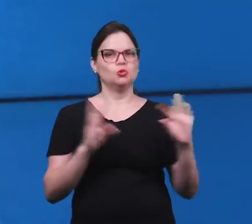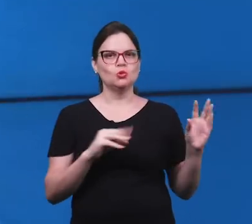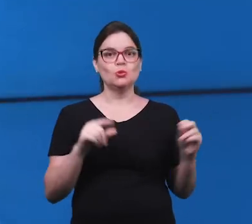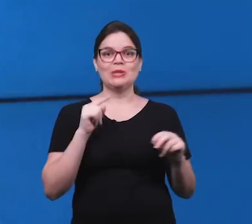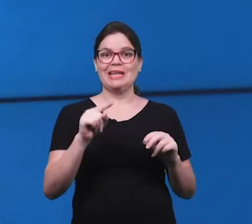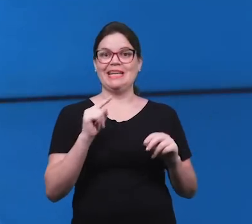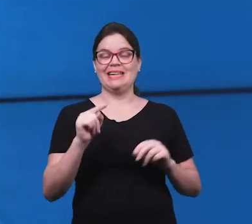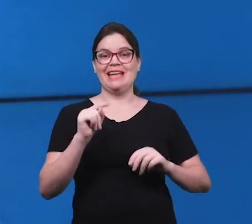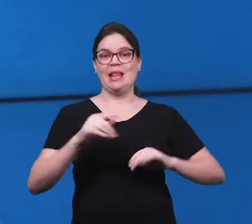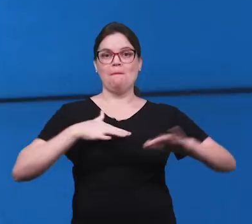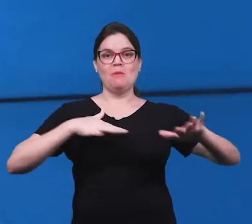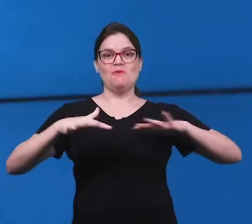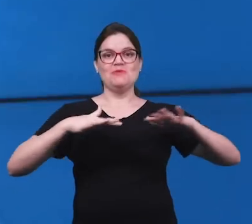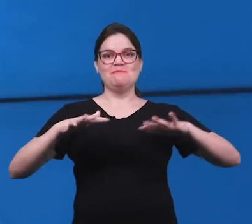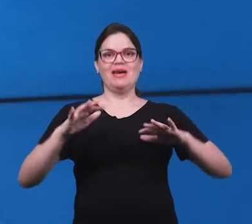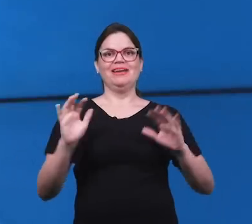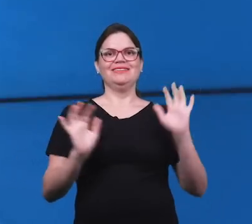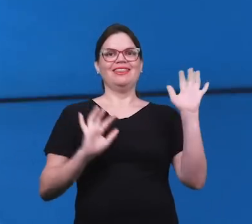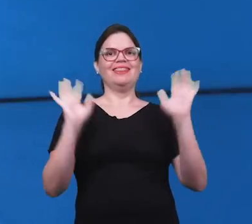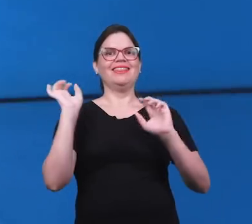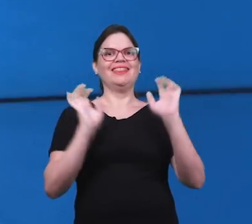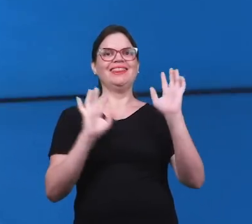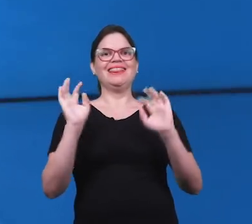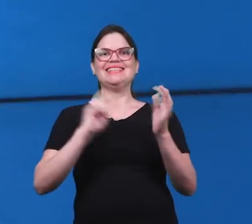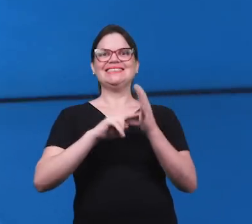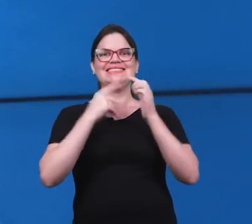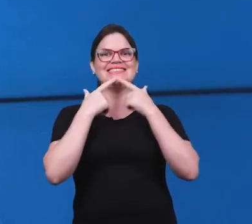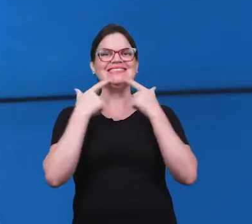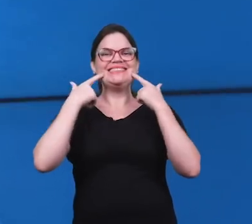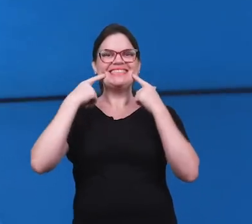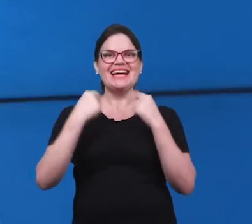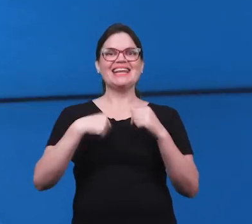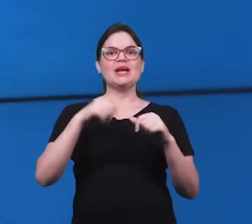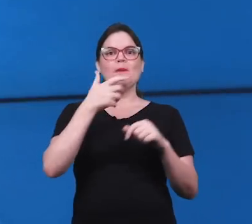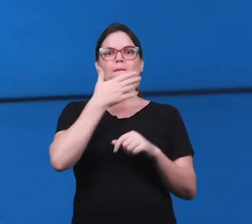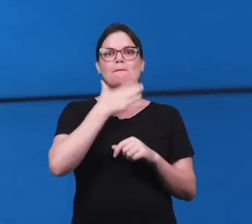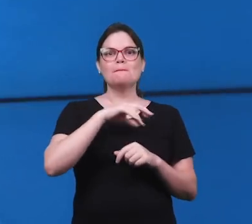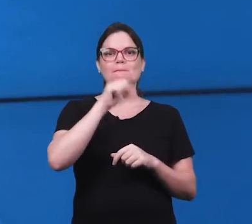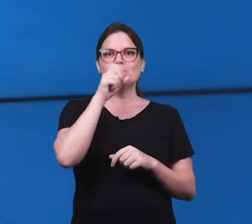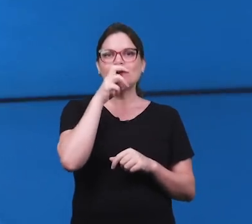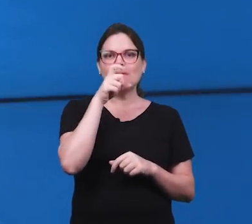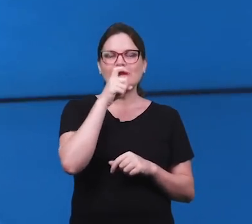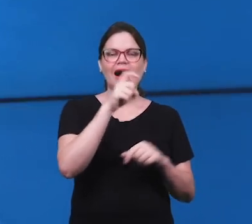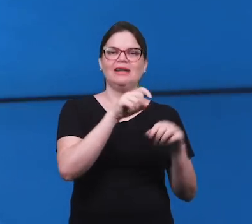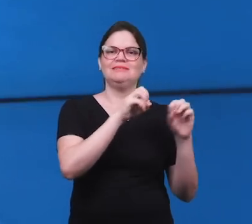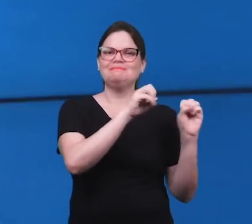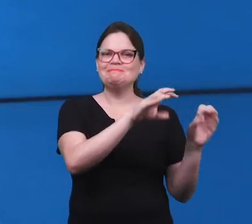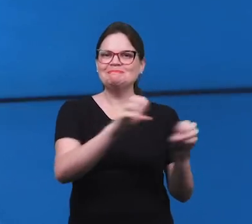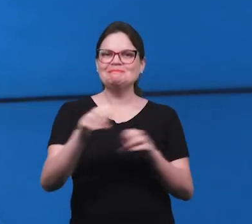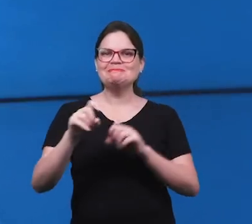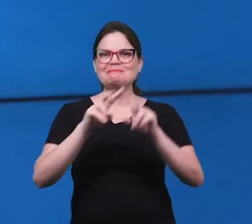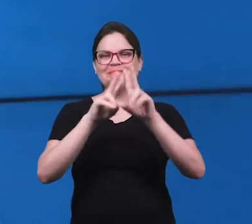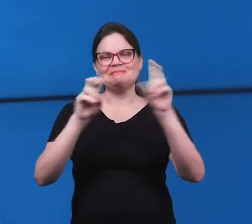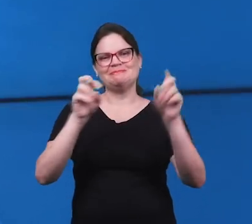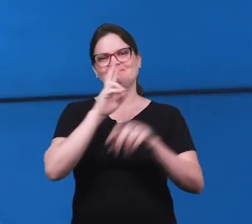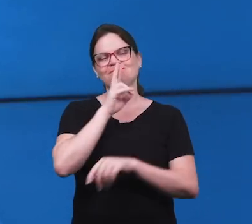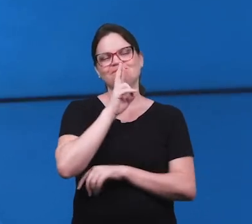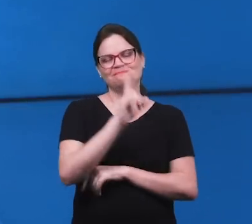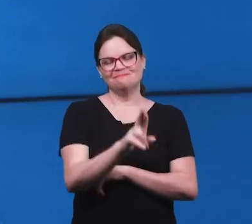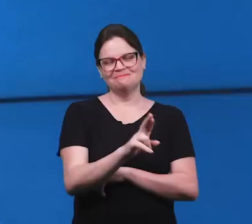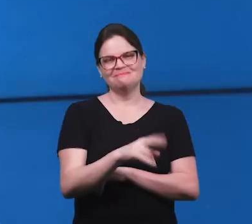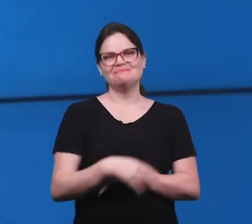sua reação, nos seus gestinhos de bebê, mas acompanhando as palavras do pai com relação à resposta, que